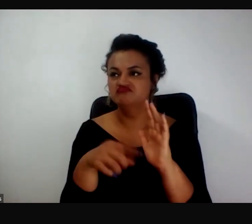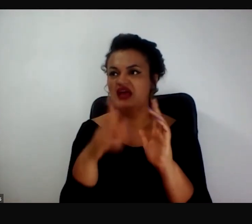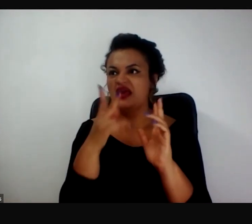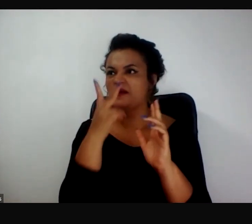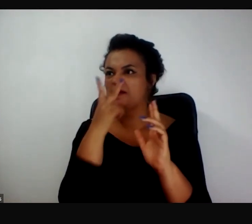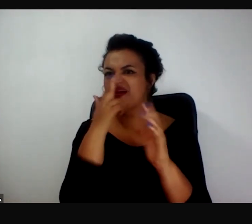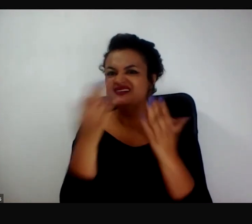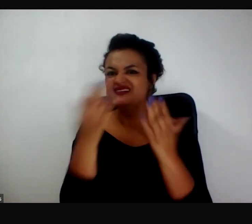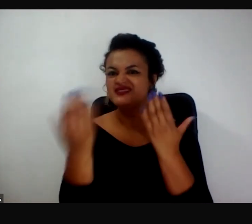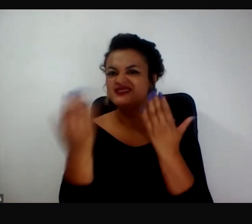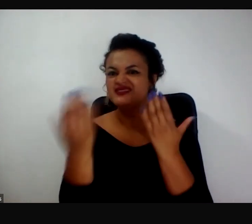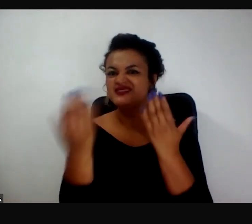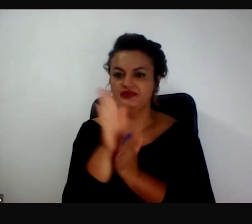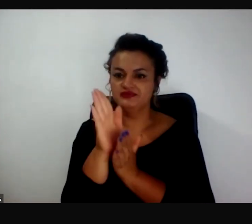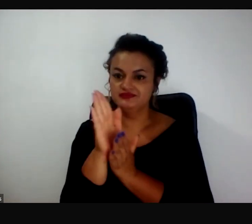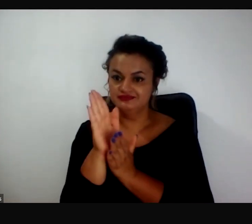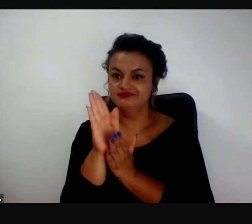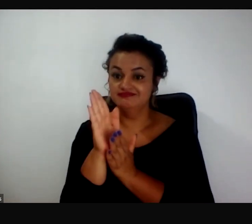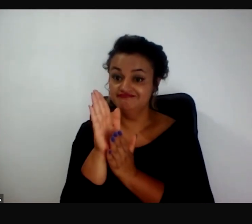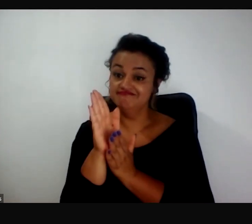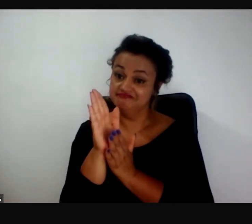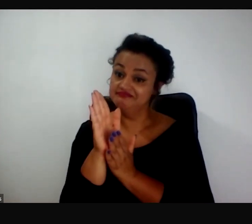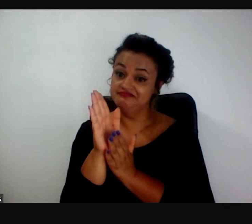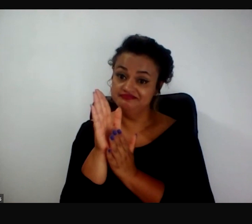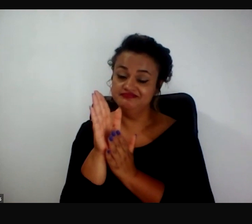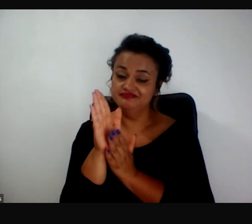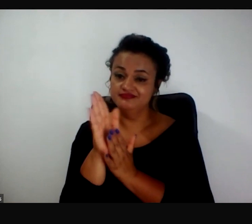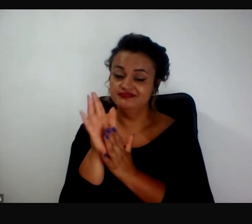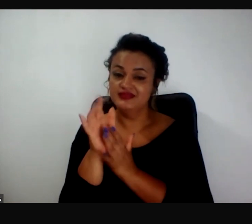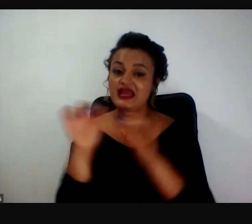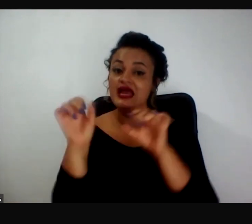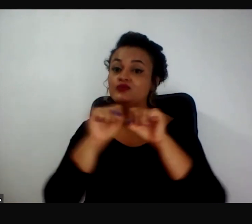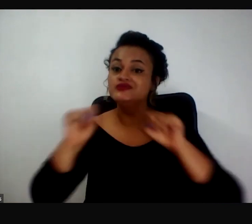espanhol. É um sistema